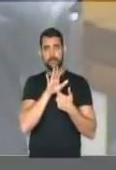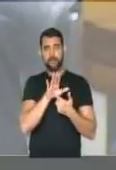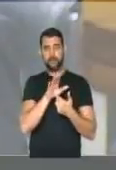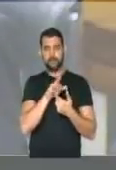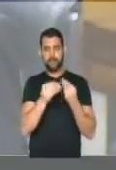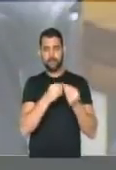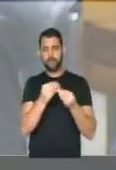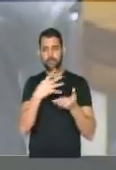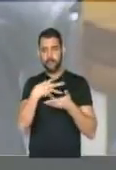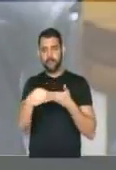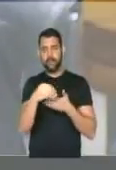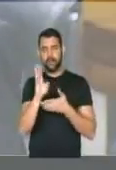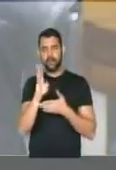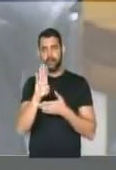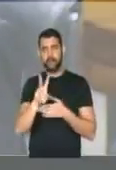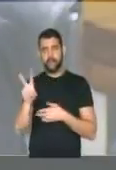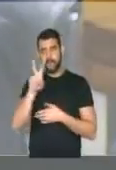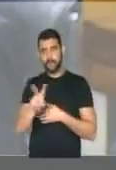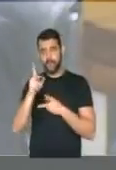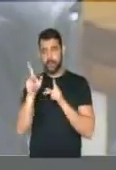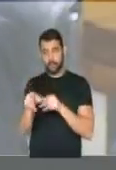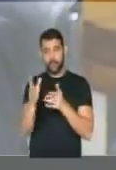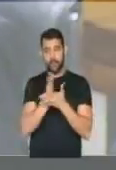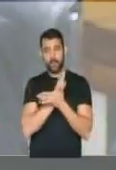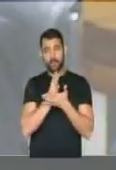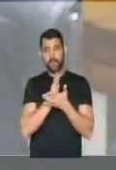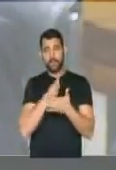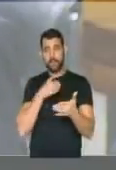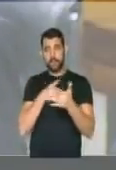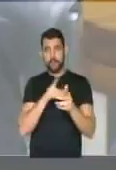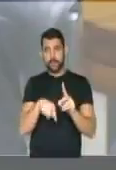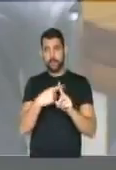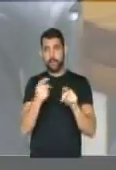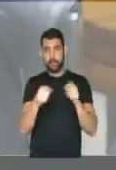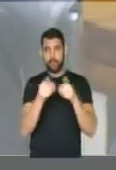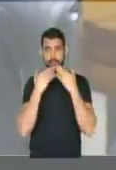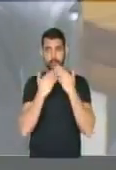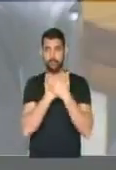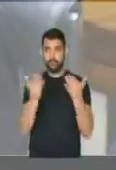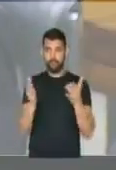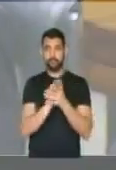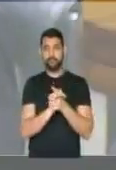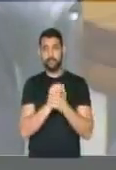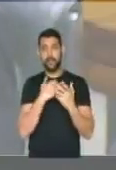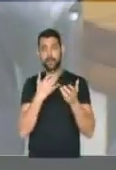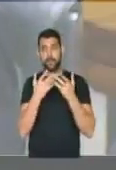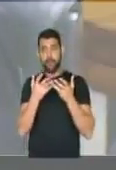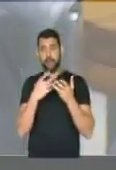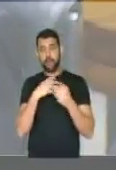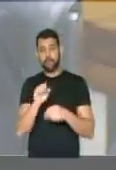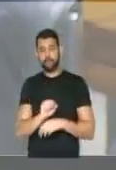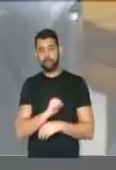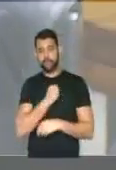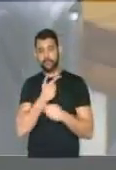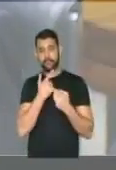bolivariano que querem fazer do Brasil uma Venezuela, impedem que a maioria possa se manifestar. Eu quero aqui